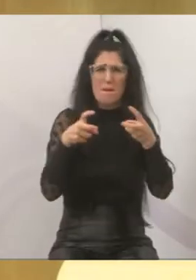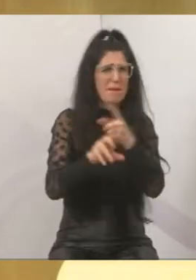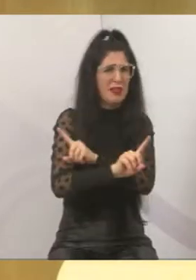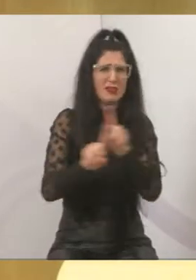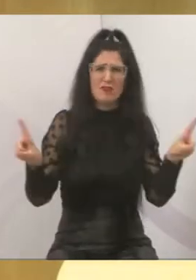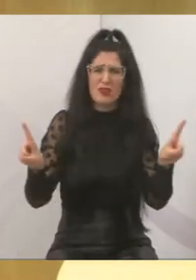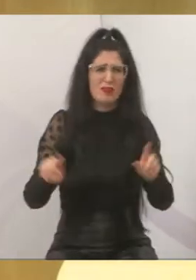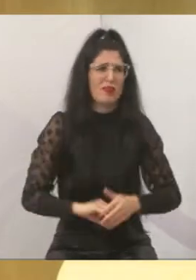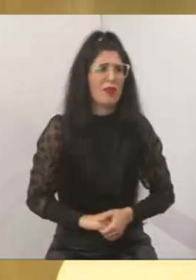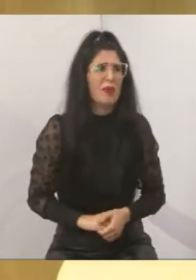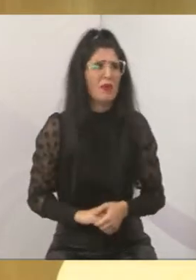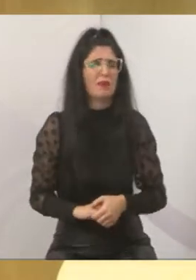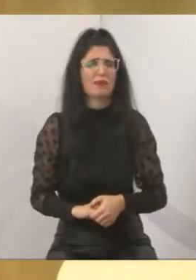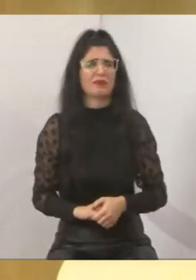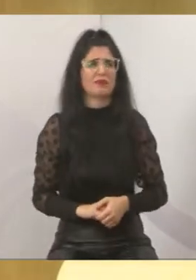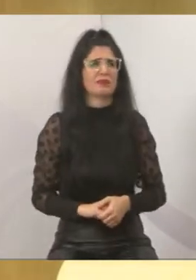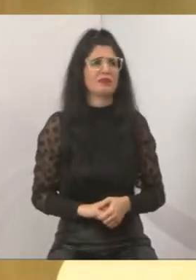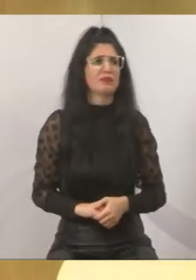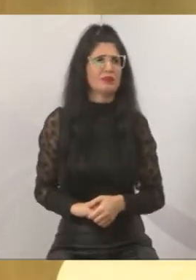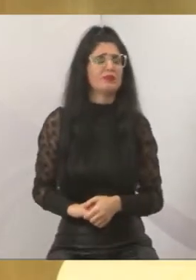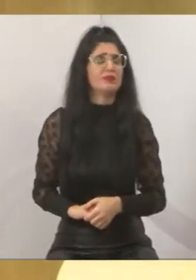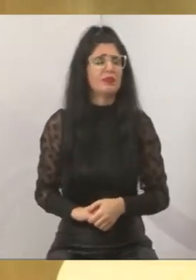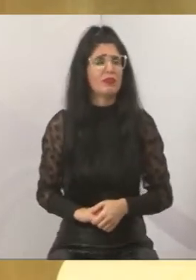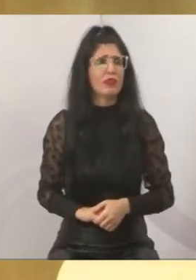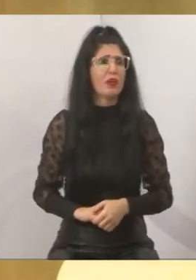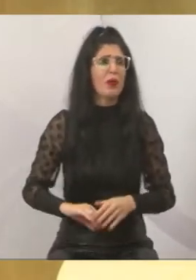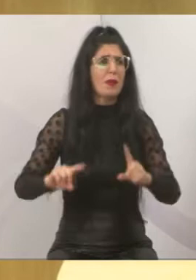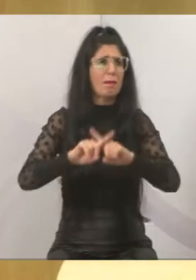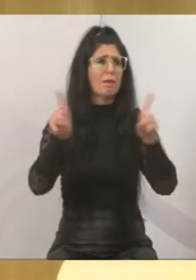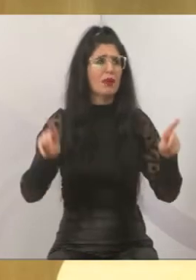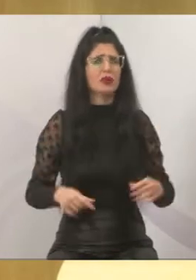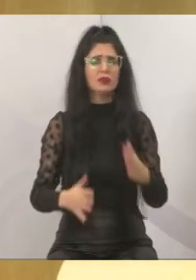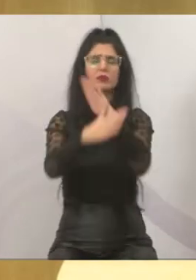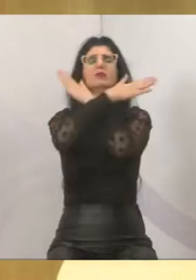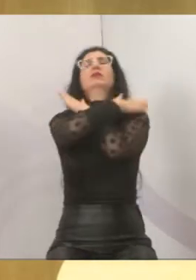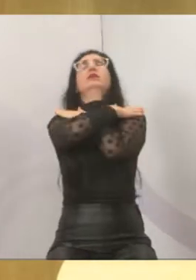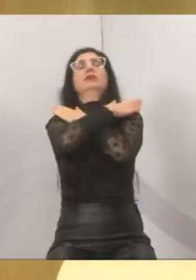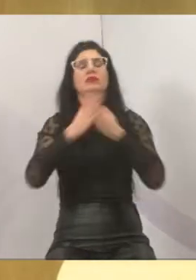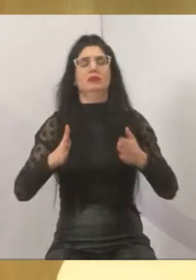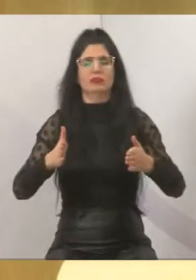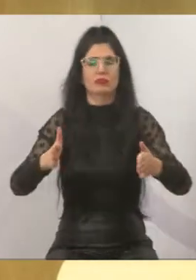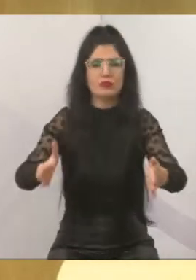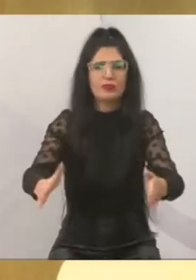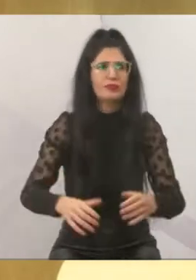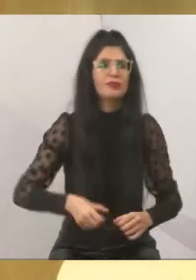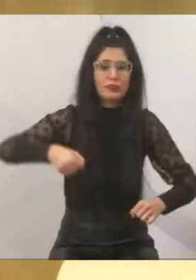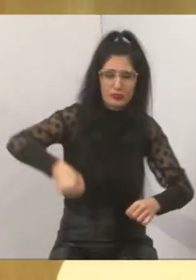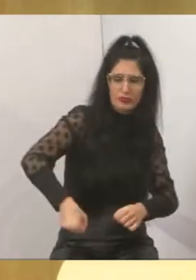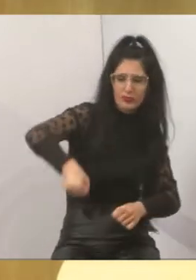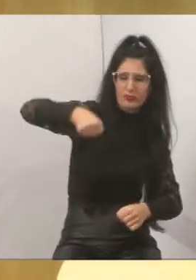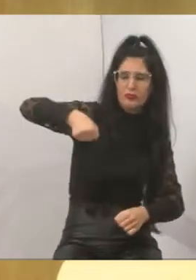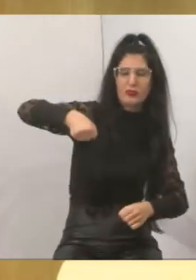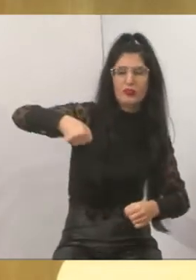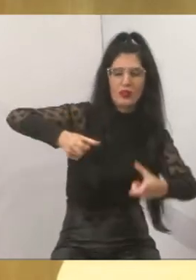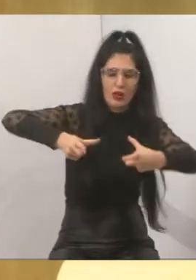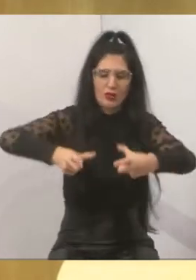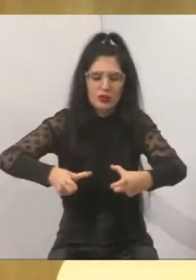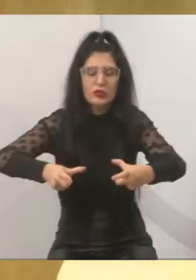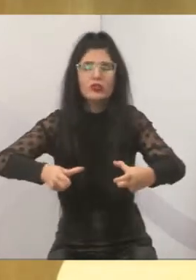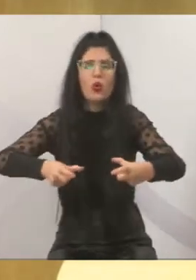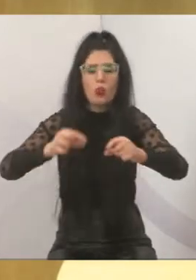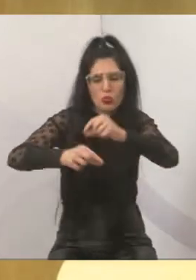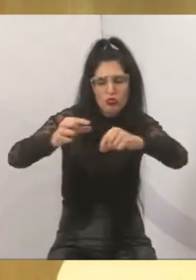que ele tinha dito vários pedidos de ajuda. E durante o funeral, eles montaram uma cesta de cartões e fitas amarelas com a